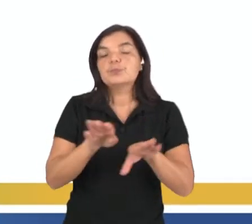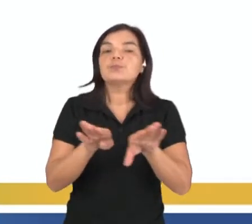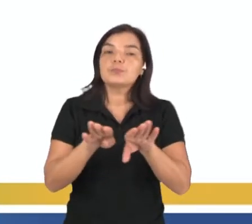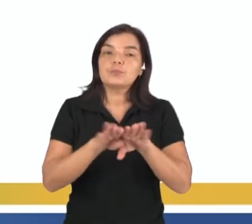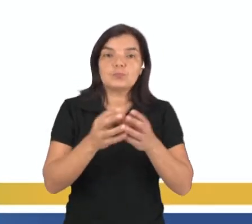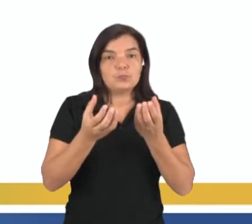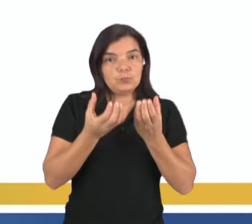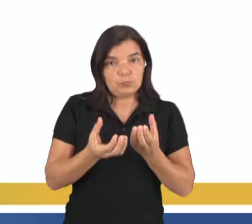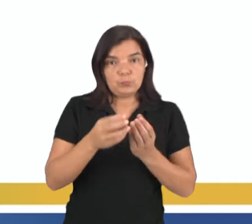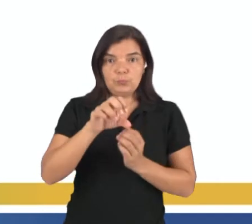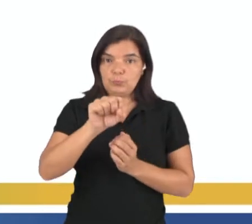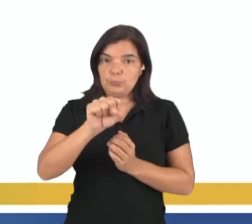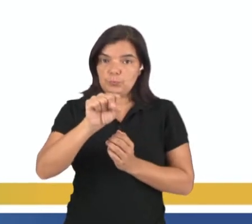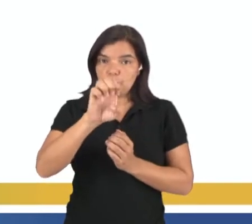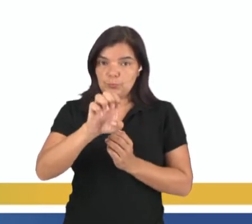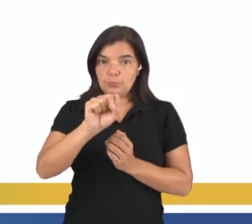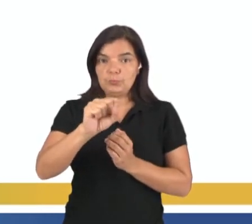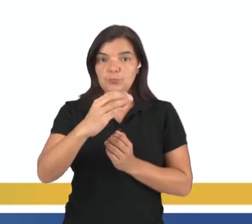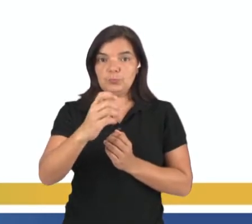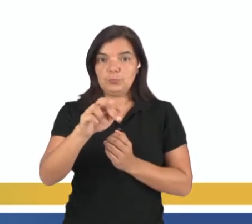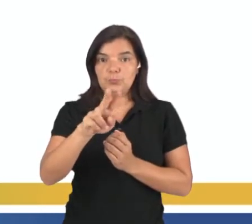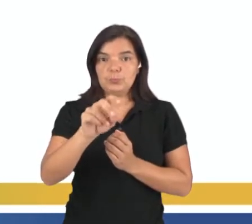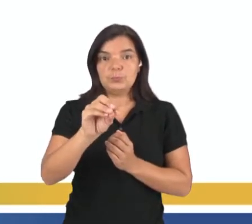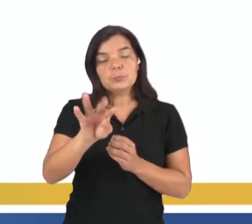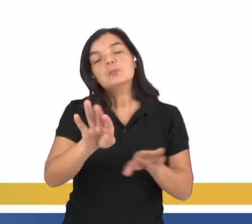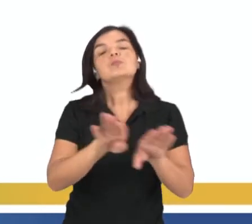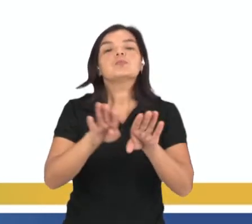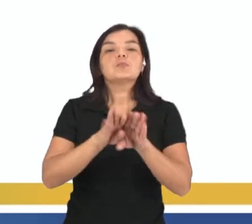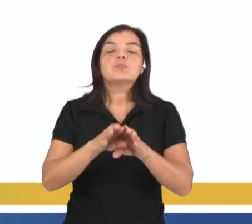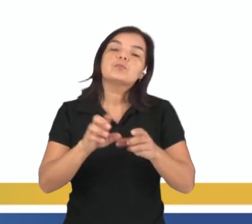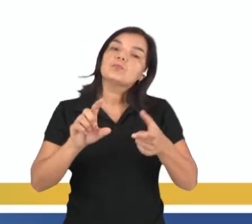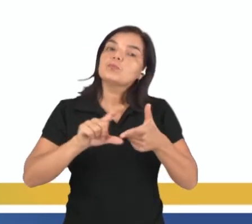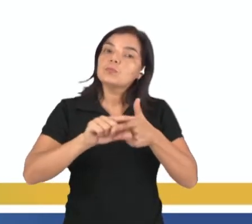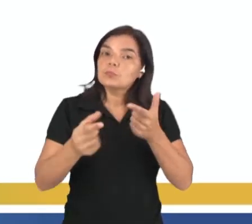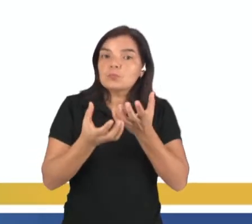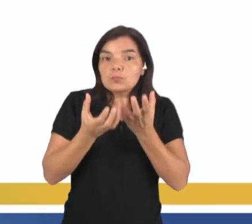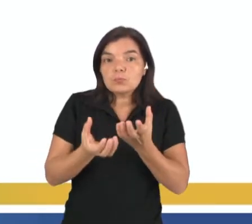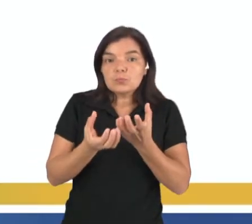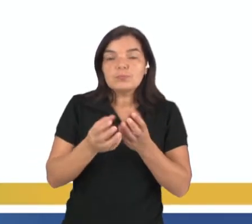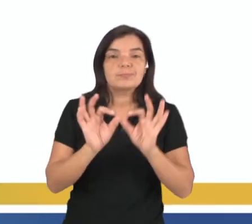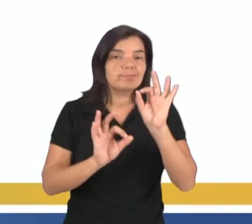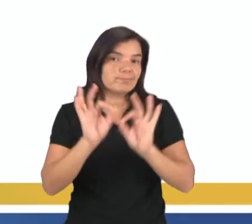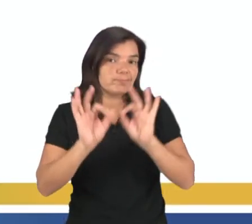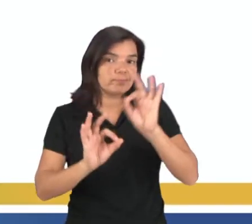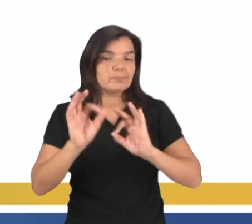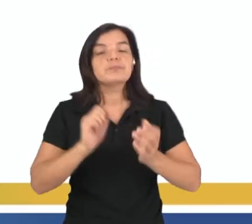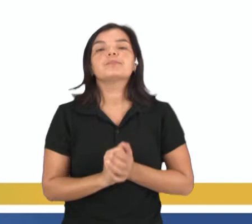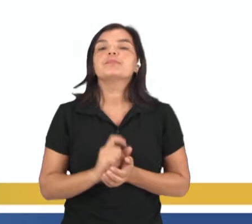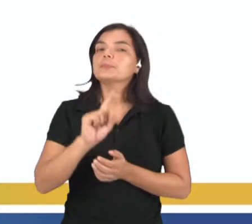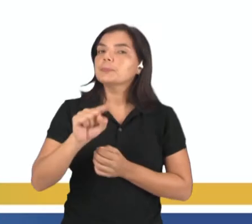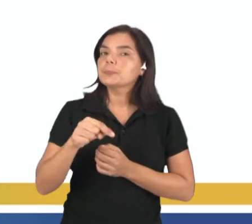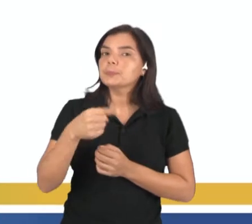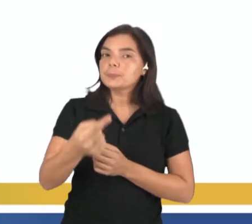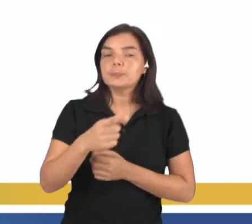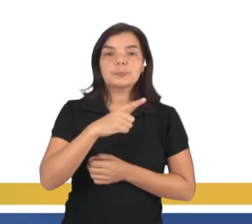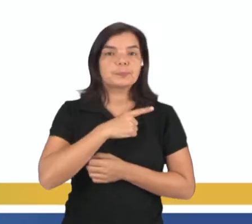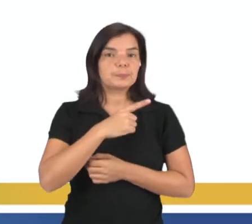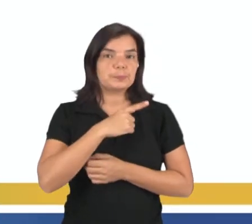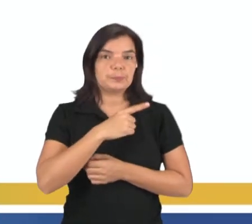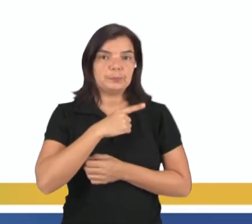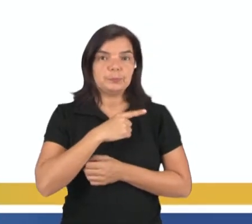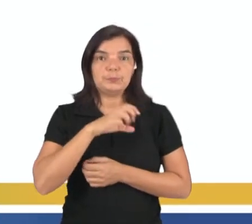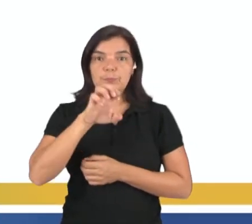pelo escroto, e no interior dos testículos, o espermatozoide ele vai ser produzido. Em seguida, nós temos ali